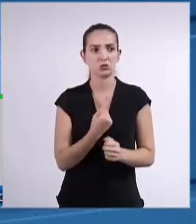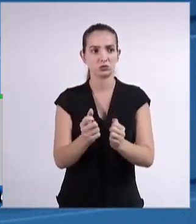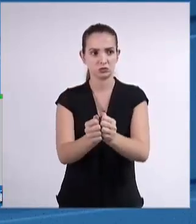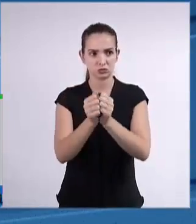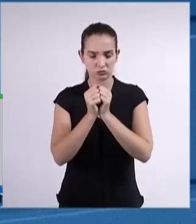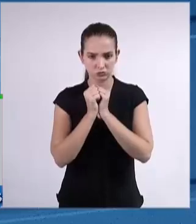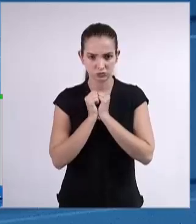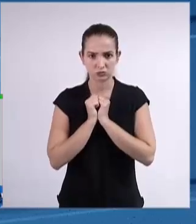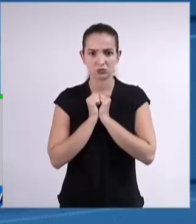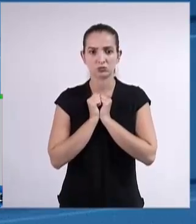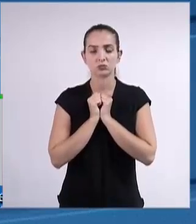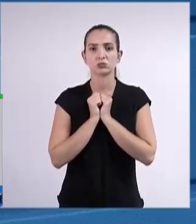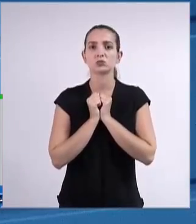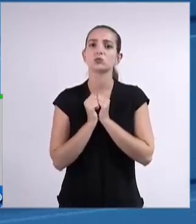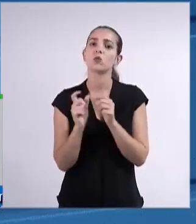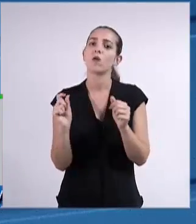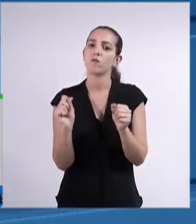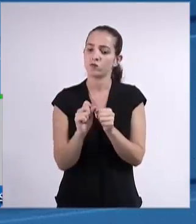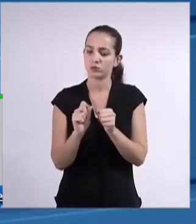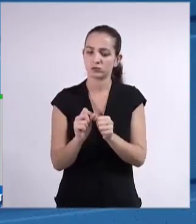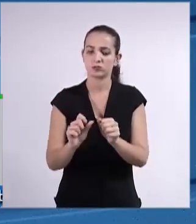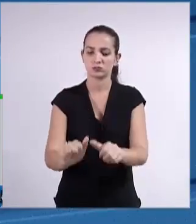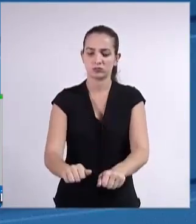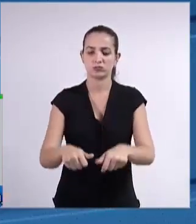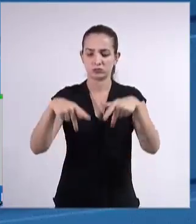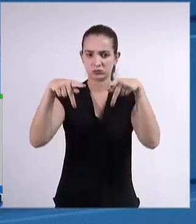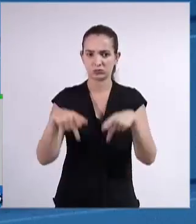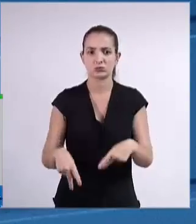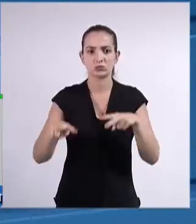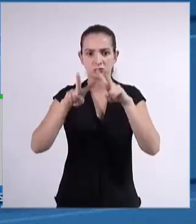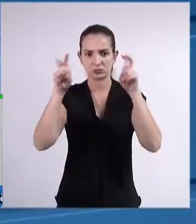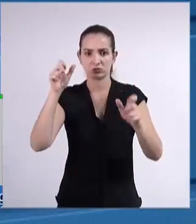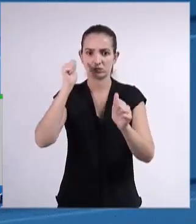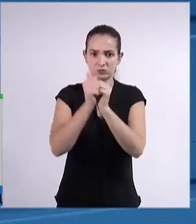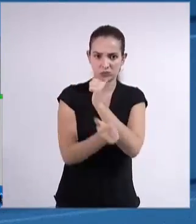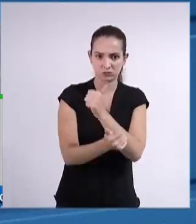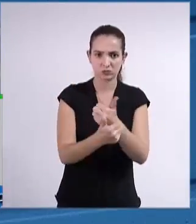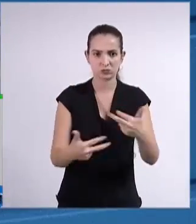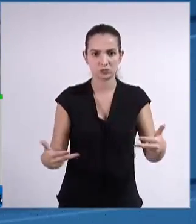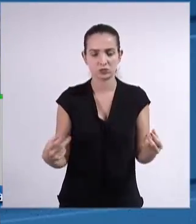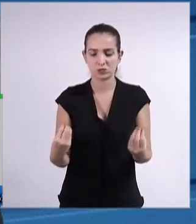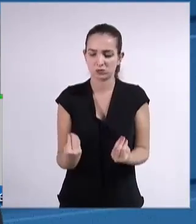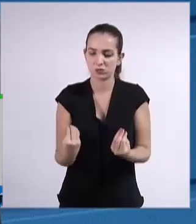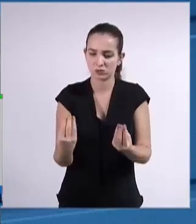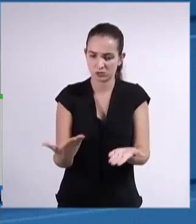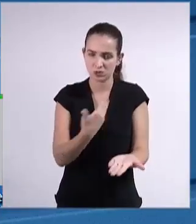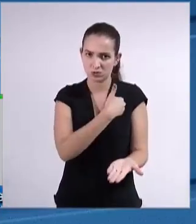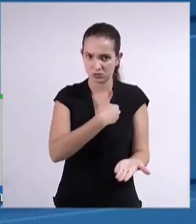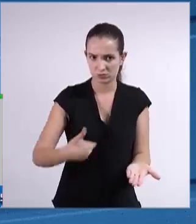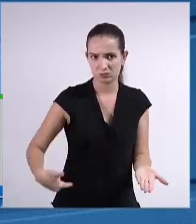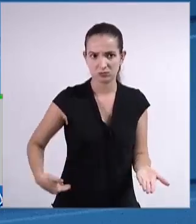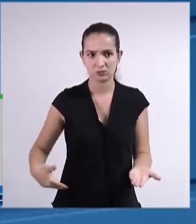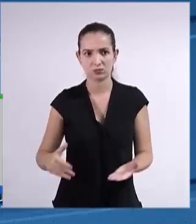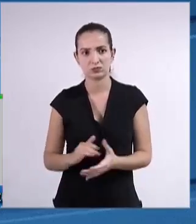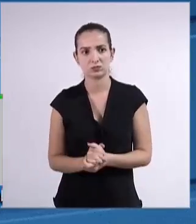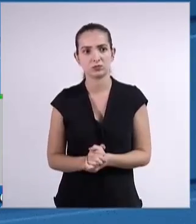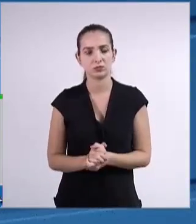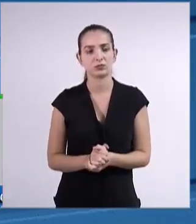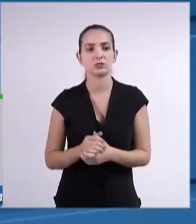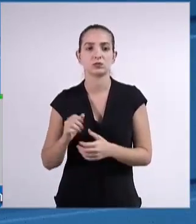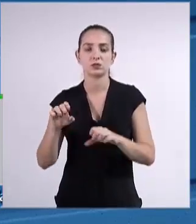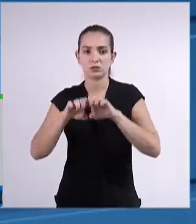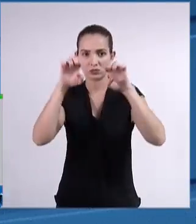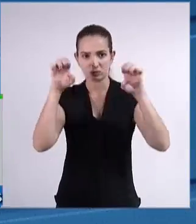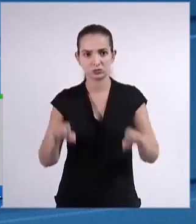aqui, realizando uma audiência pública com o desporto e o paradesporto, dando ao governo, no formato